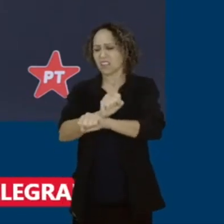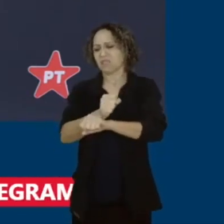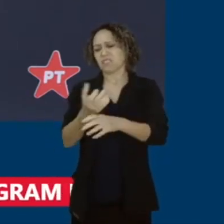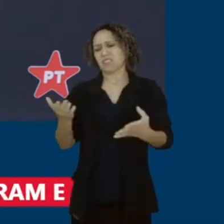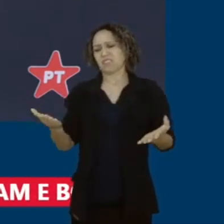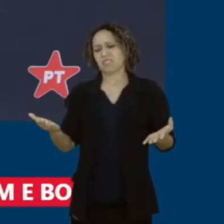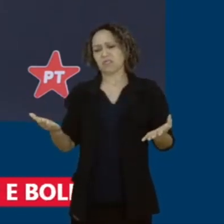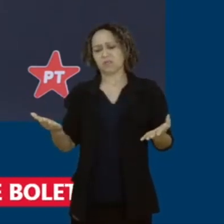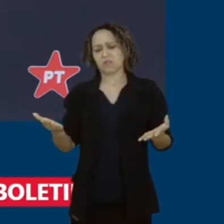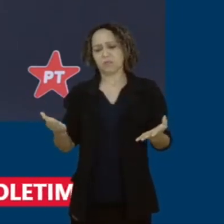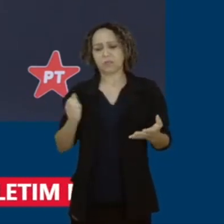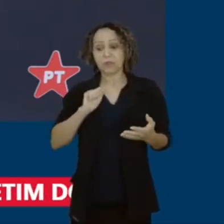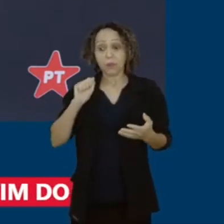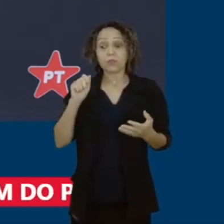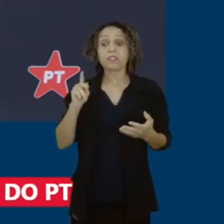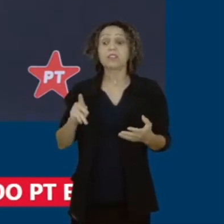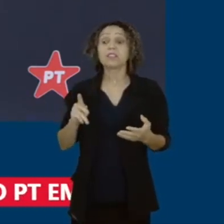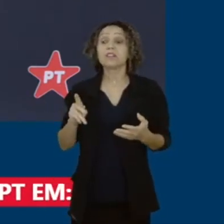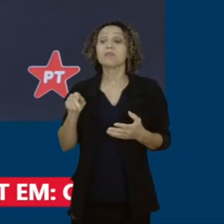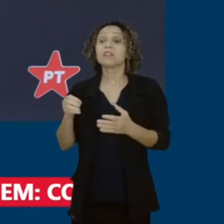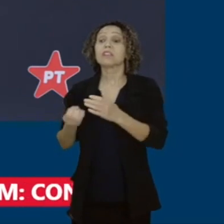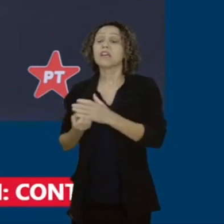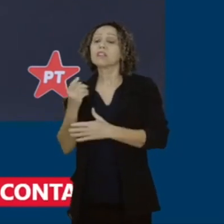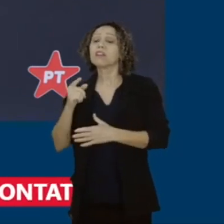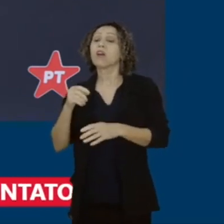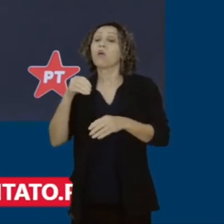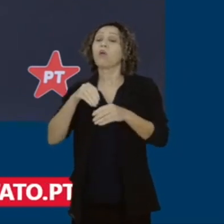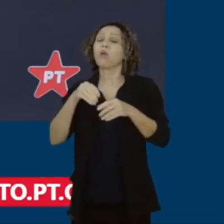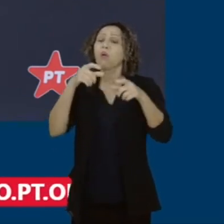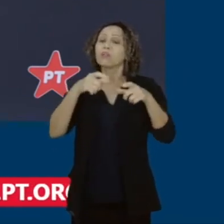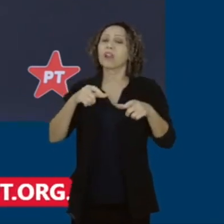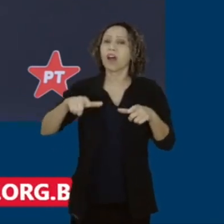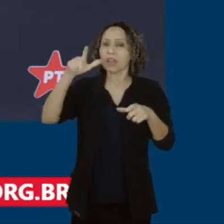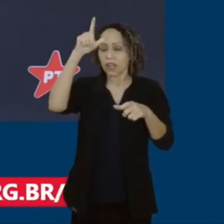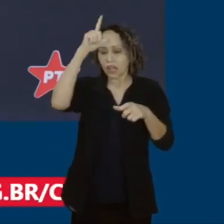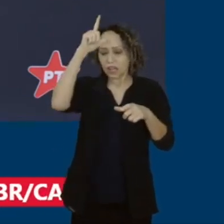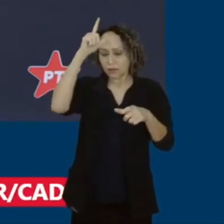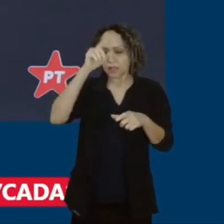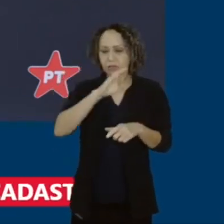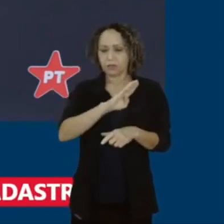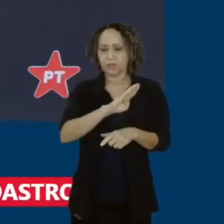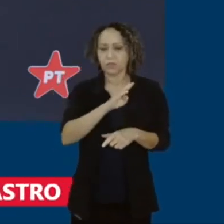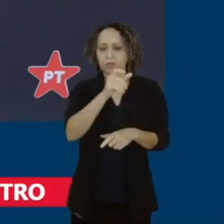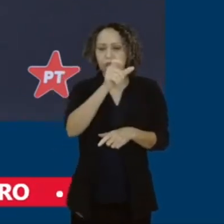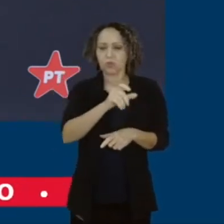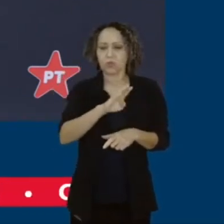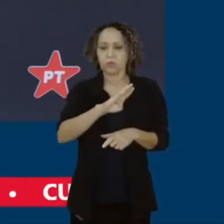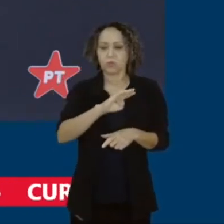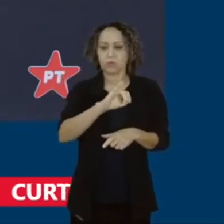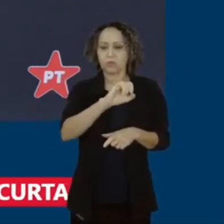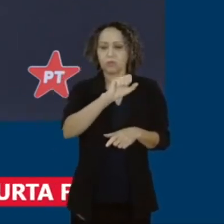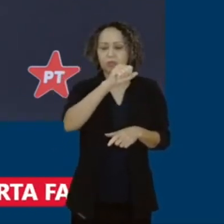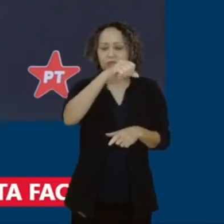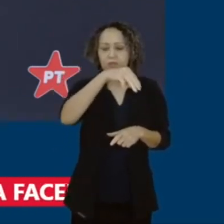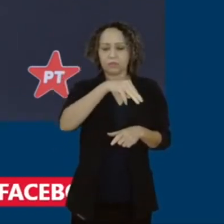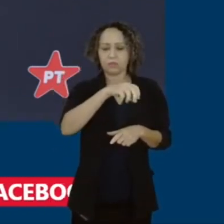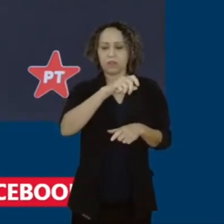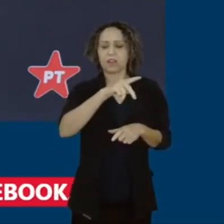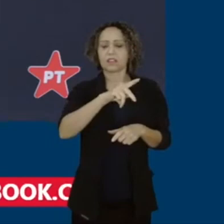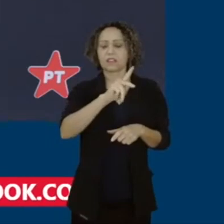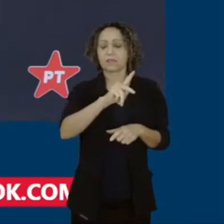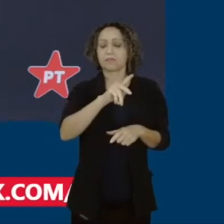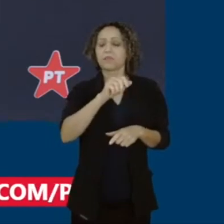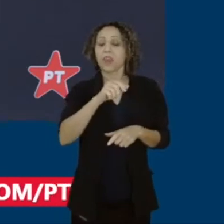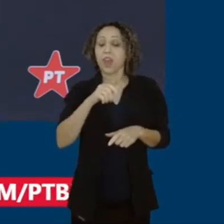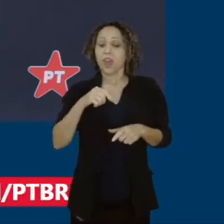A aposentadoria foi criada na Alemanha pelo Bismarck, porque o número de trabalhadores crescia tanto e